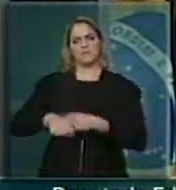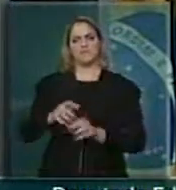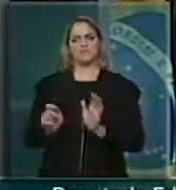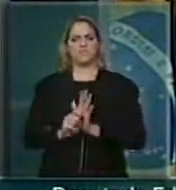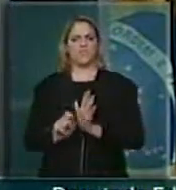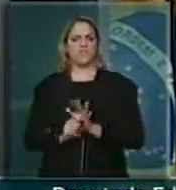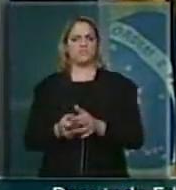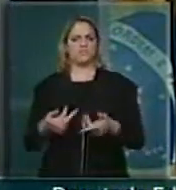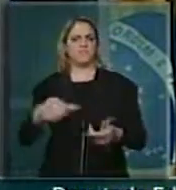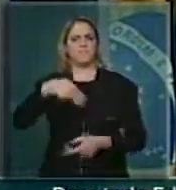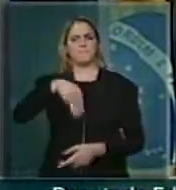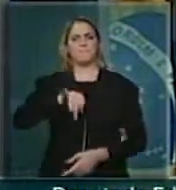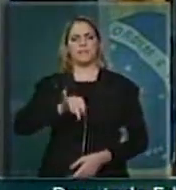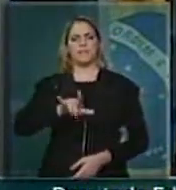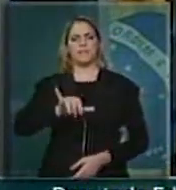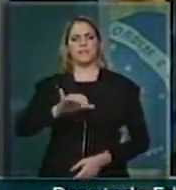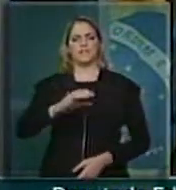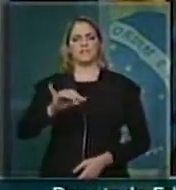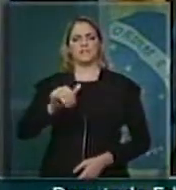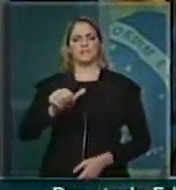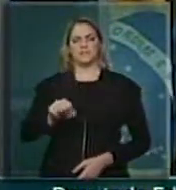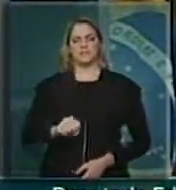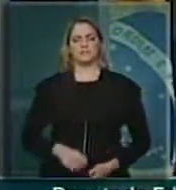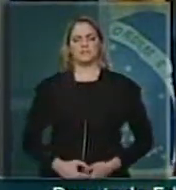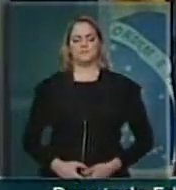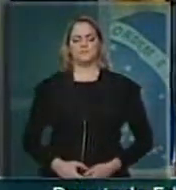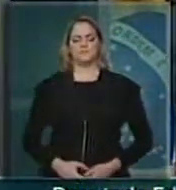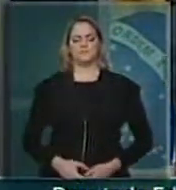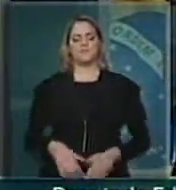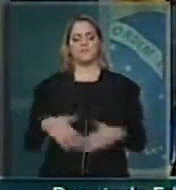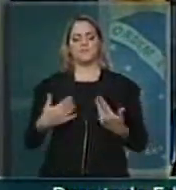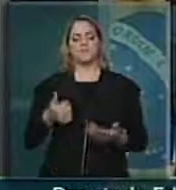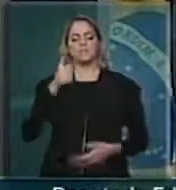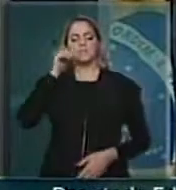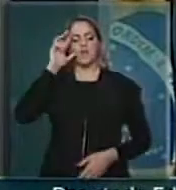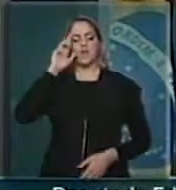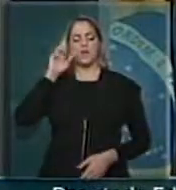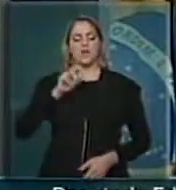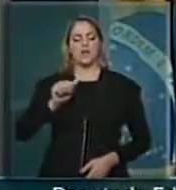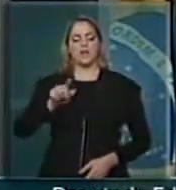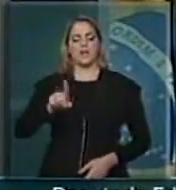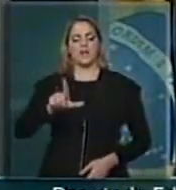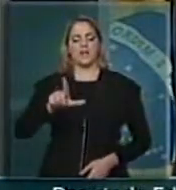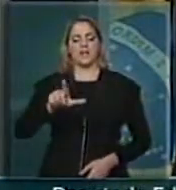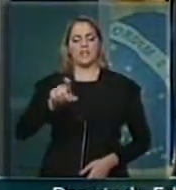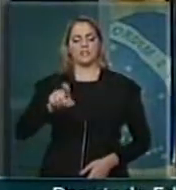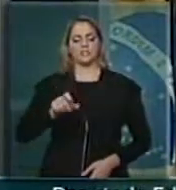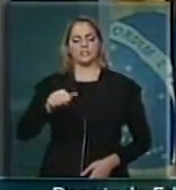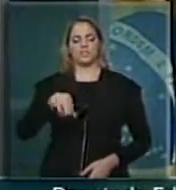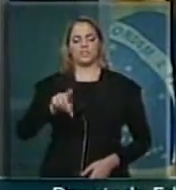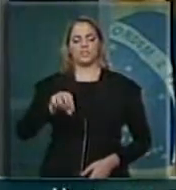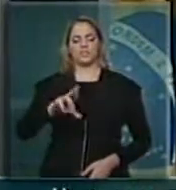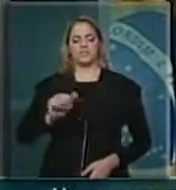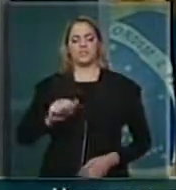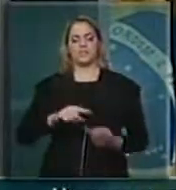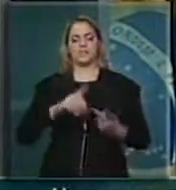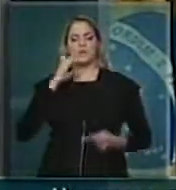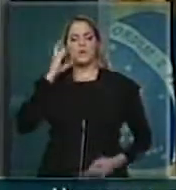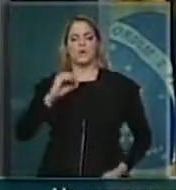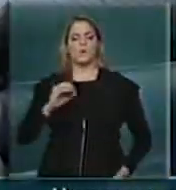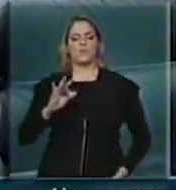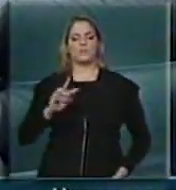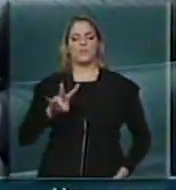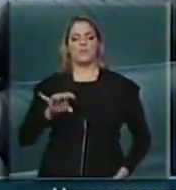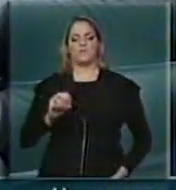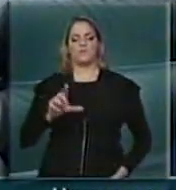no nosso estado. Portanto, senhora Alexandra, nobre deputado Otávio Leite, eu fico muito